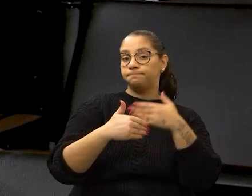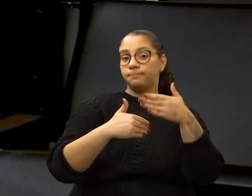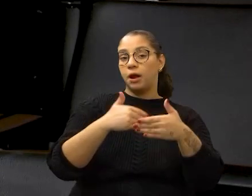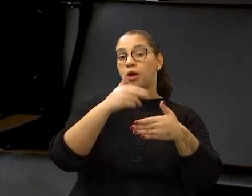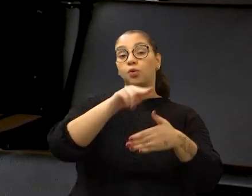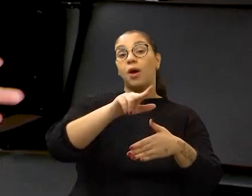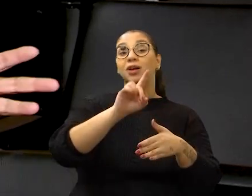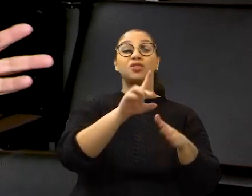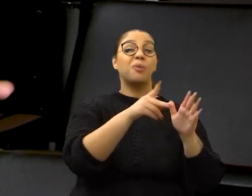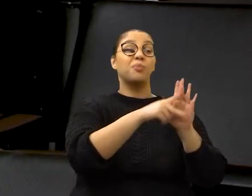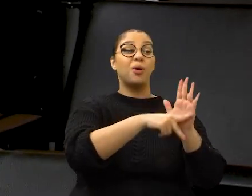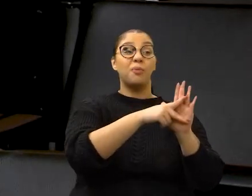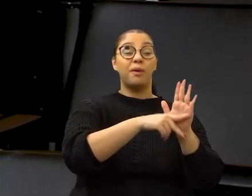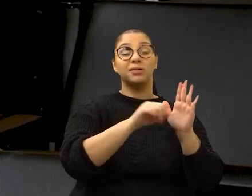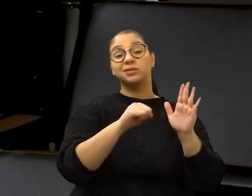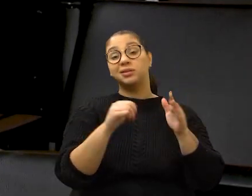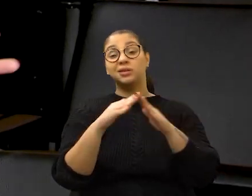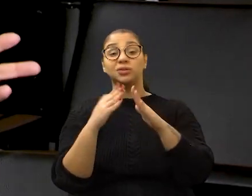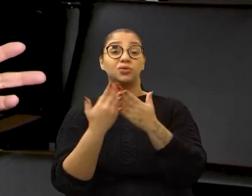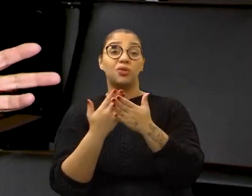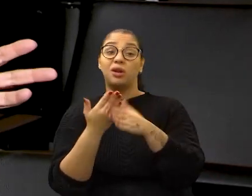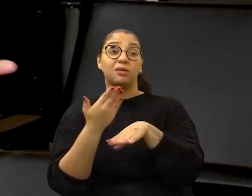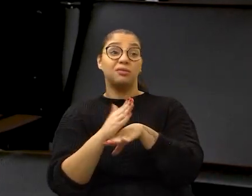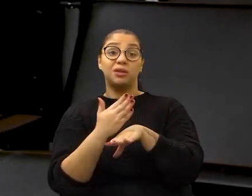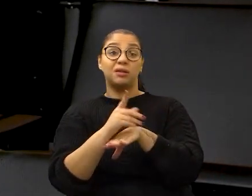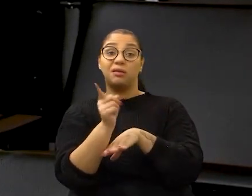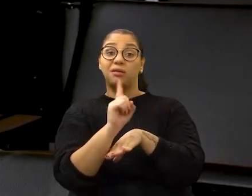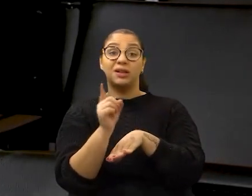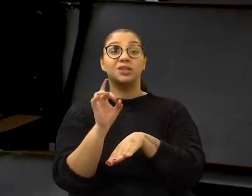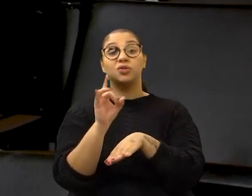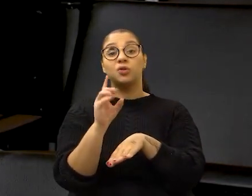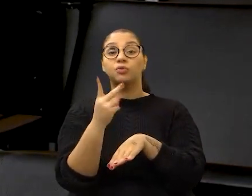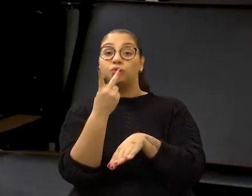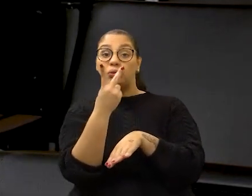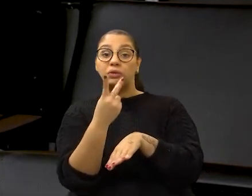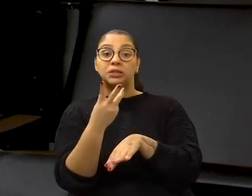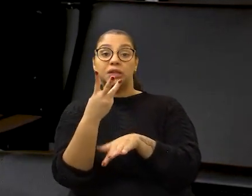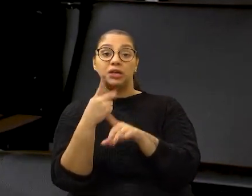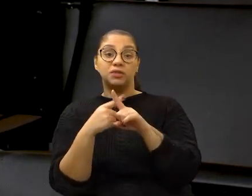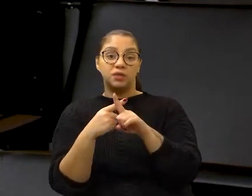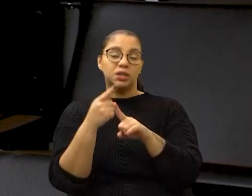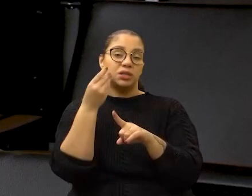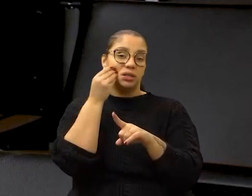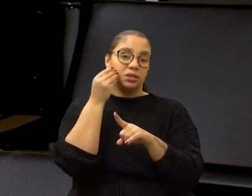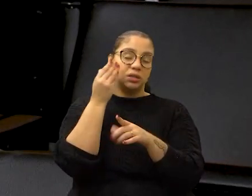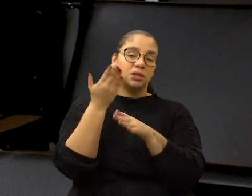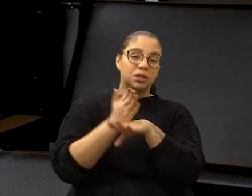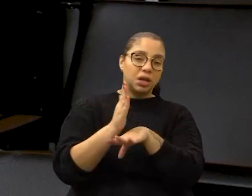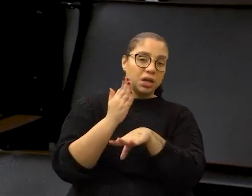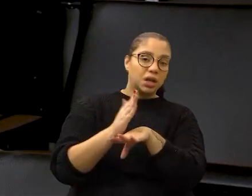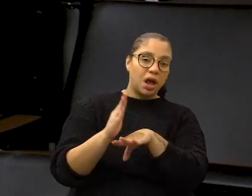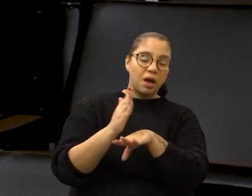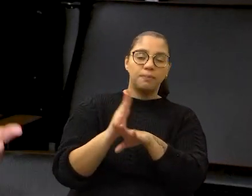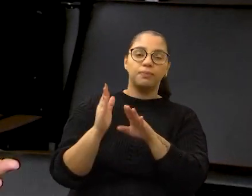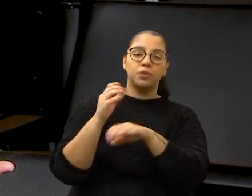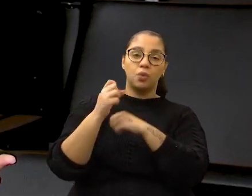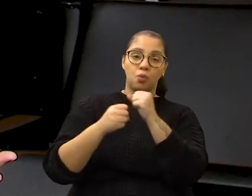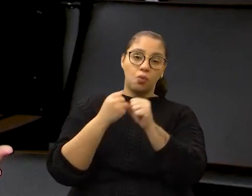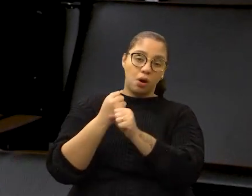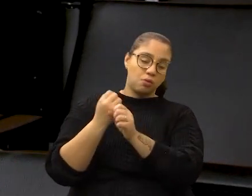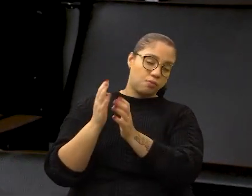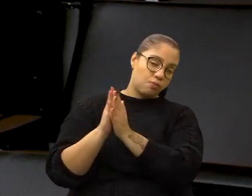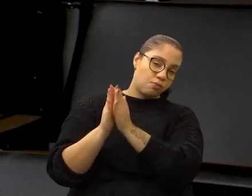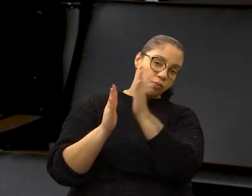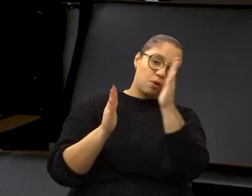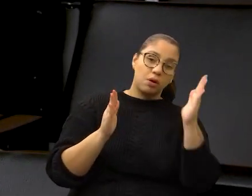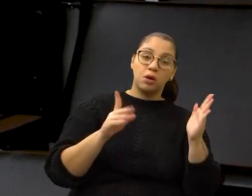o programa e não treinar as escolas todos os anos, pelo menos umas 2, 3 vezes, né? E aí, nesse caso, nós fomos conhecer o